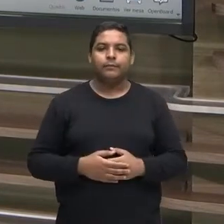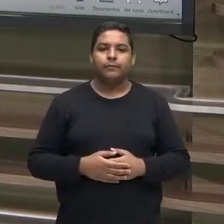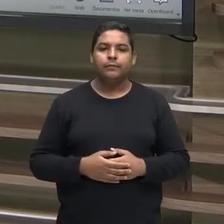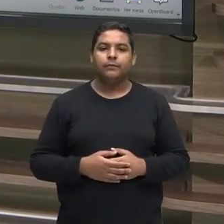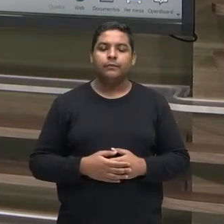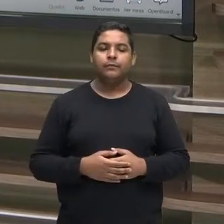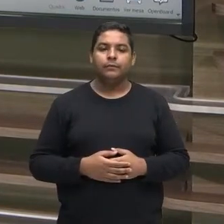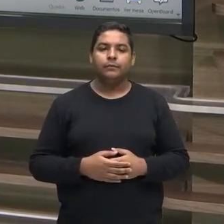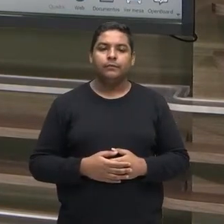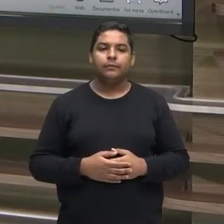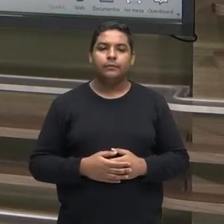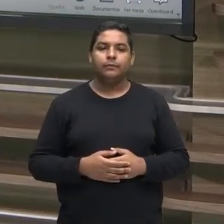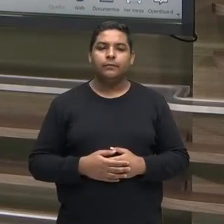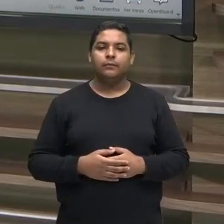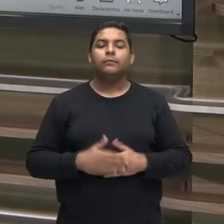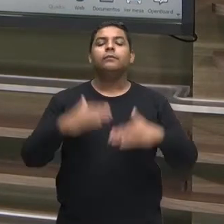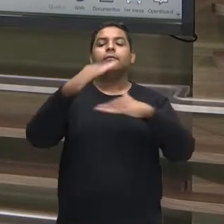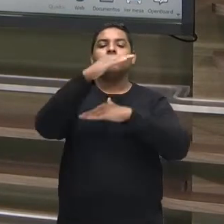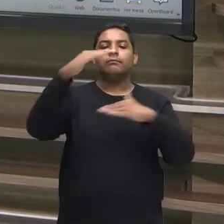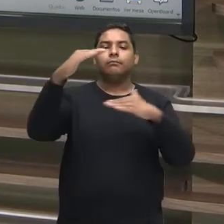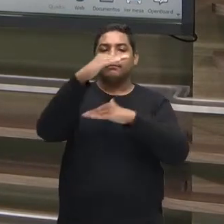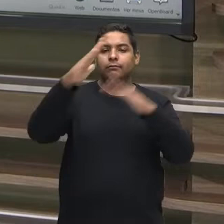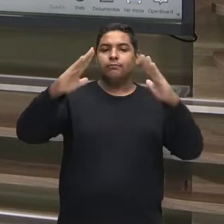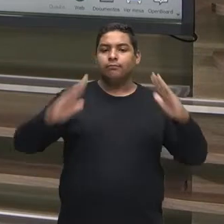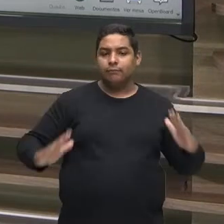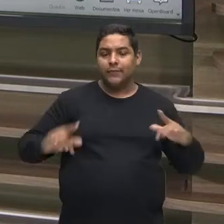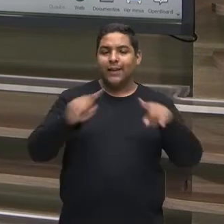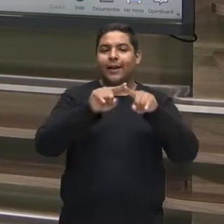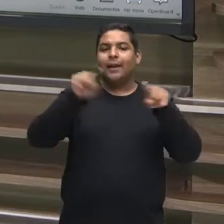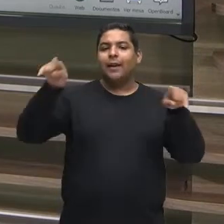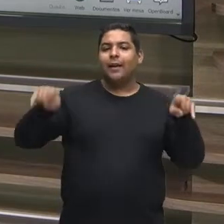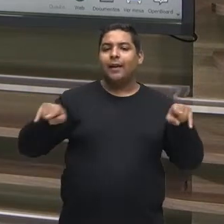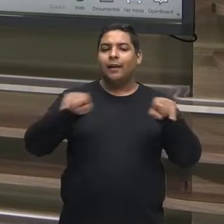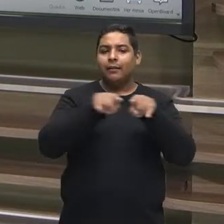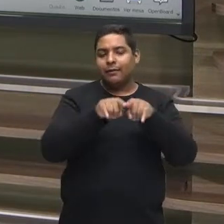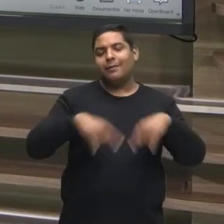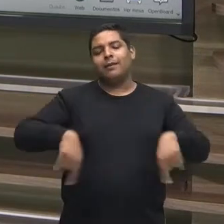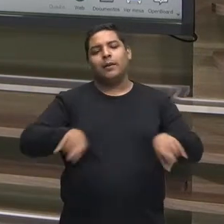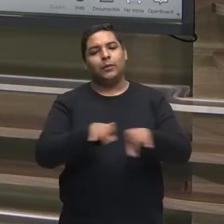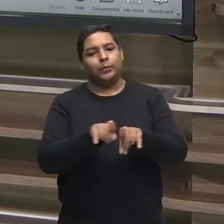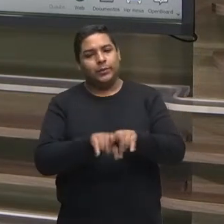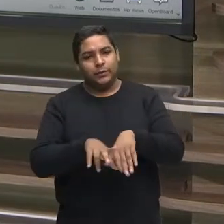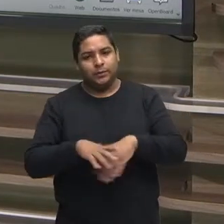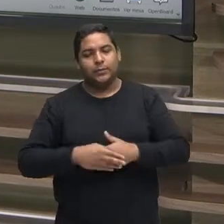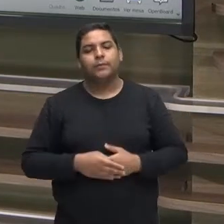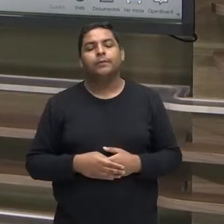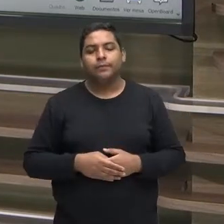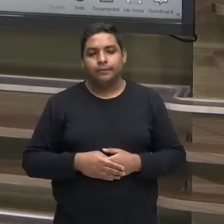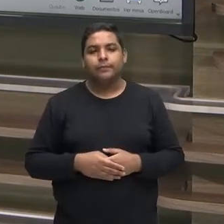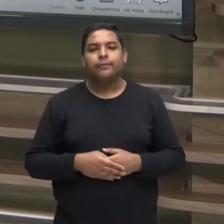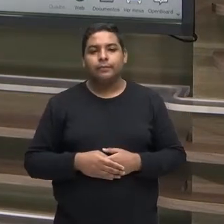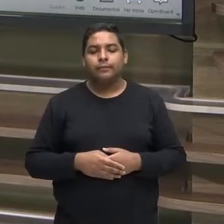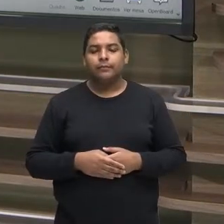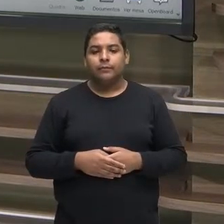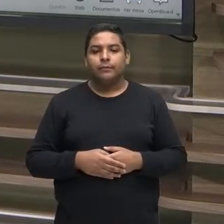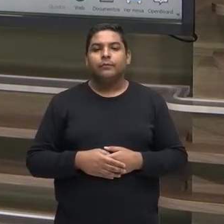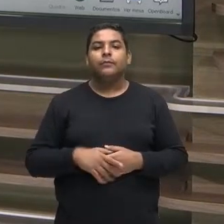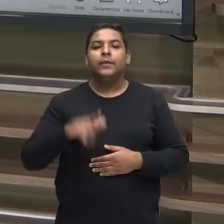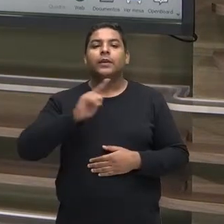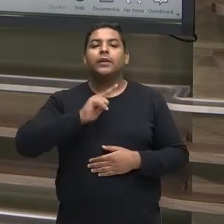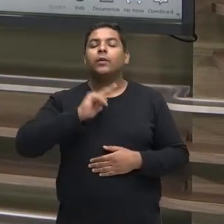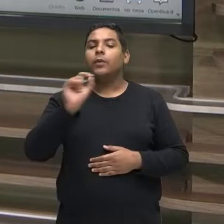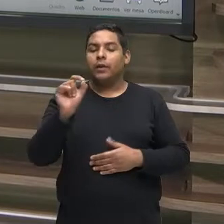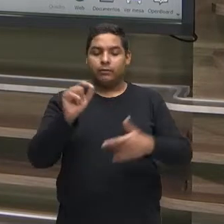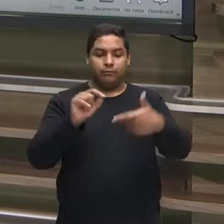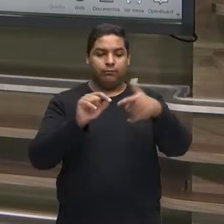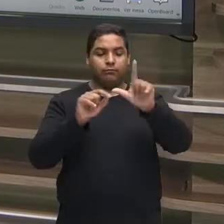chamado trapézio retângulo, onde um dos lados não paralelos ele forma um ângulo de 90 graus.